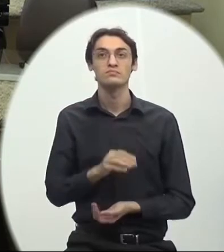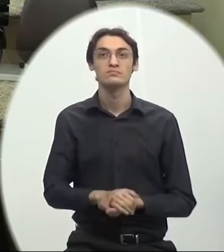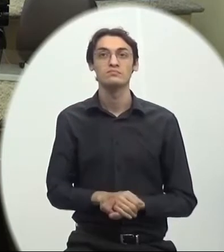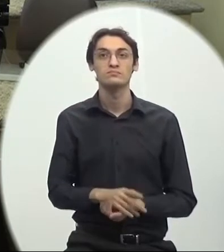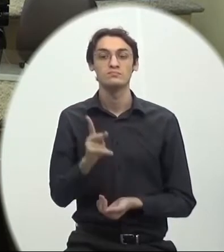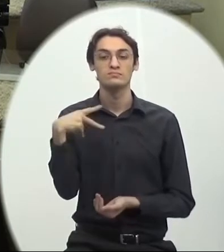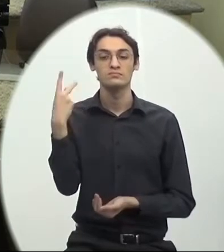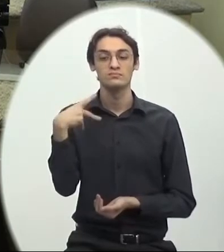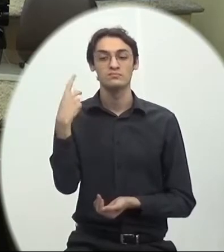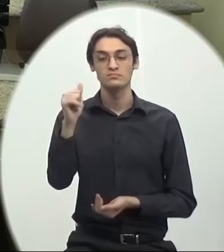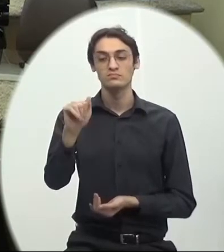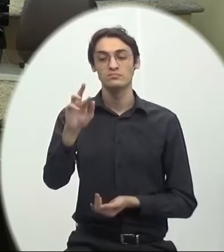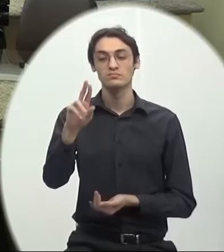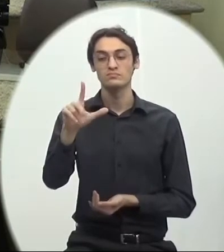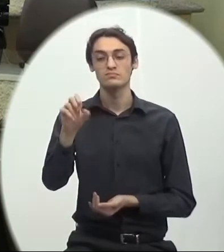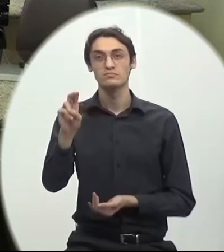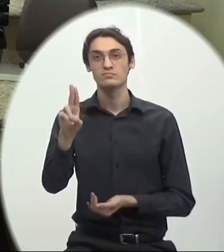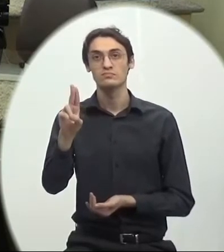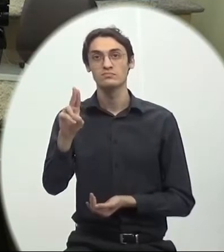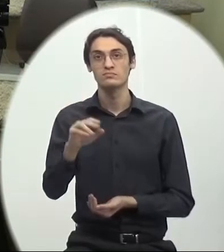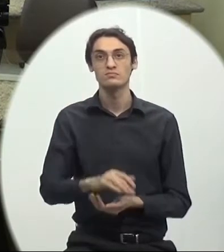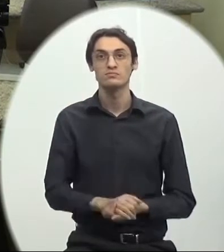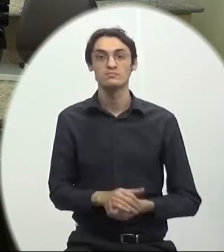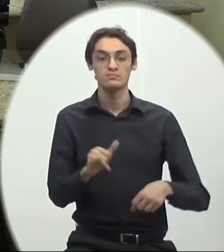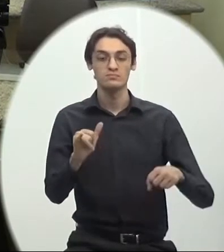Vereador Arleu da Silveira.